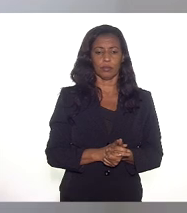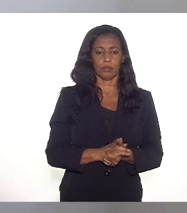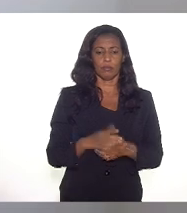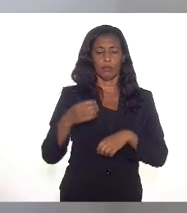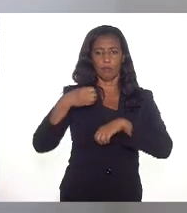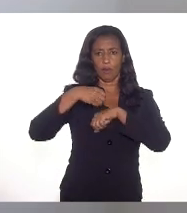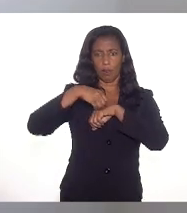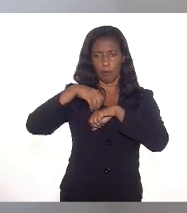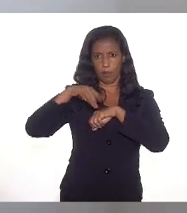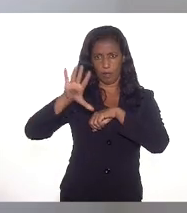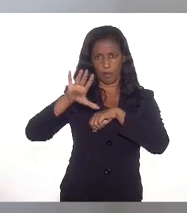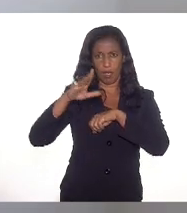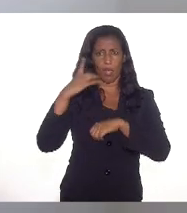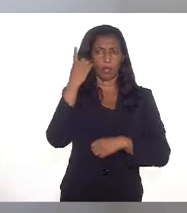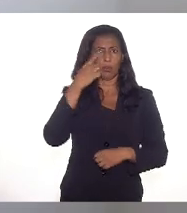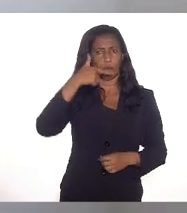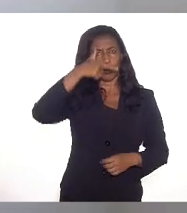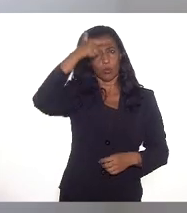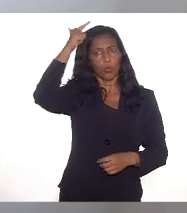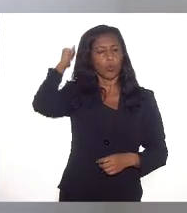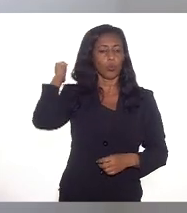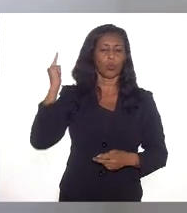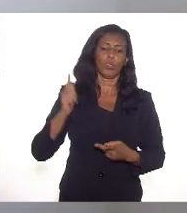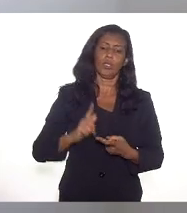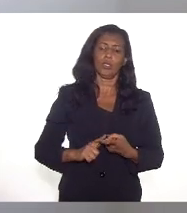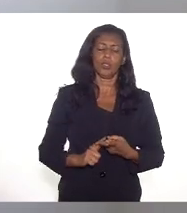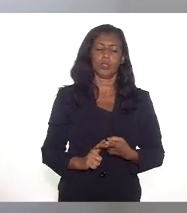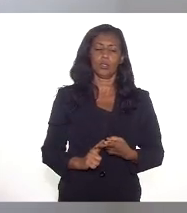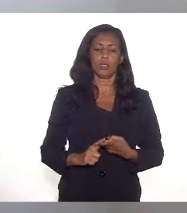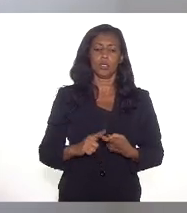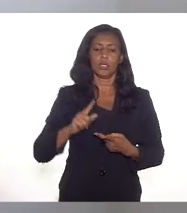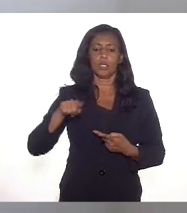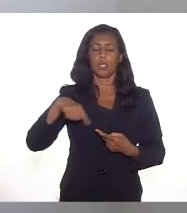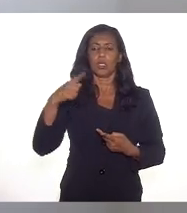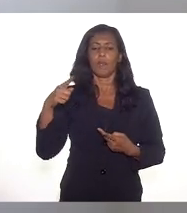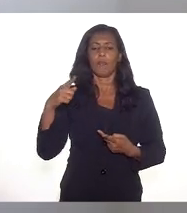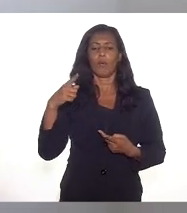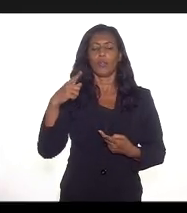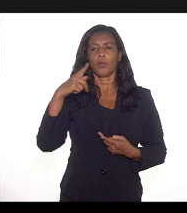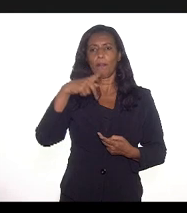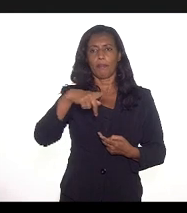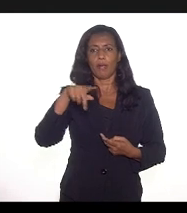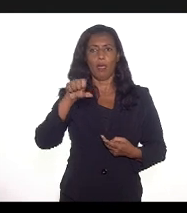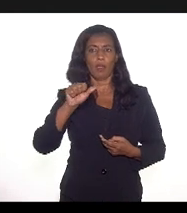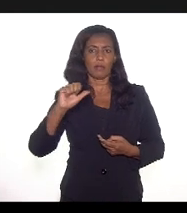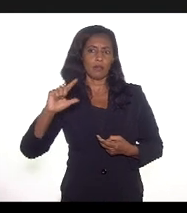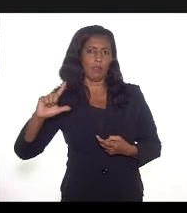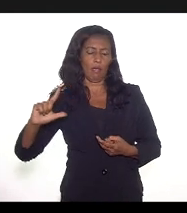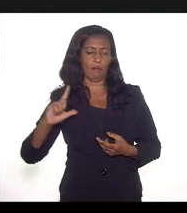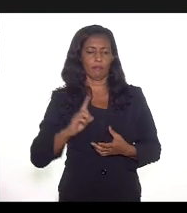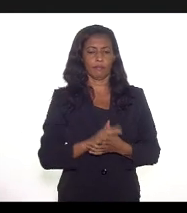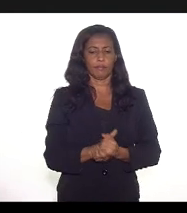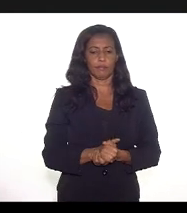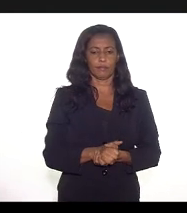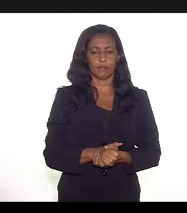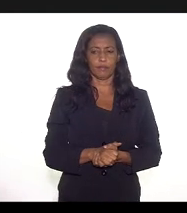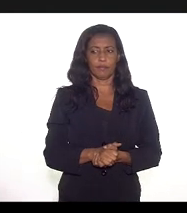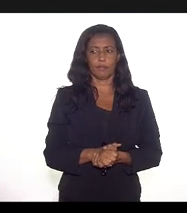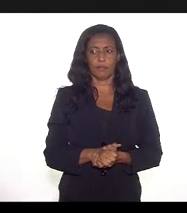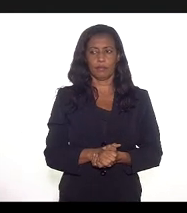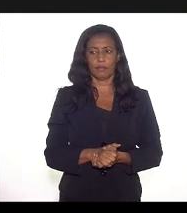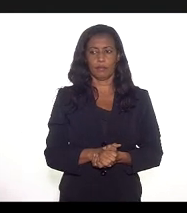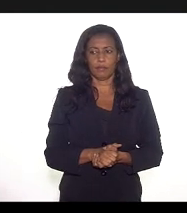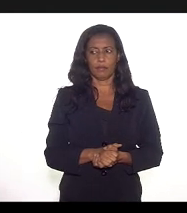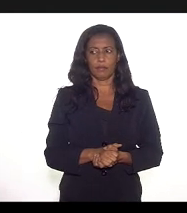para encaminhar o deputado Luiz Paulo. Em seguida, um parlamentar da bancada do PSL. Carlos Macedo vai encaminhar.